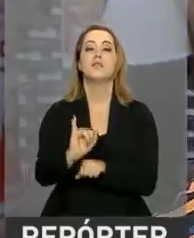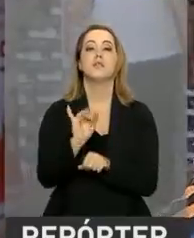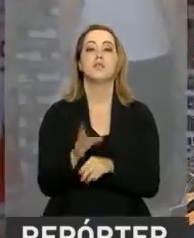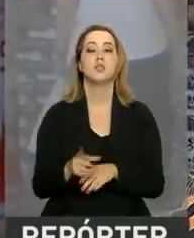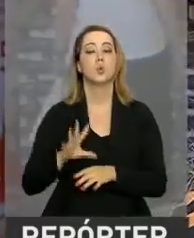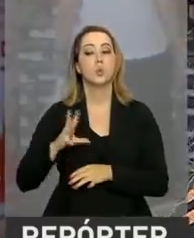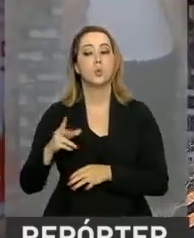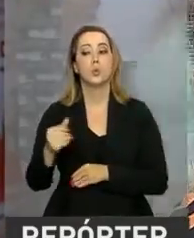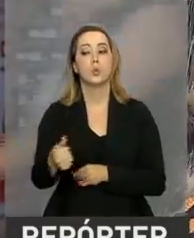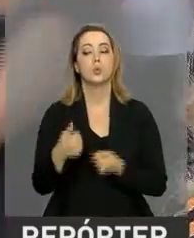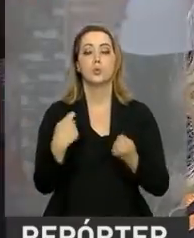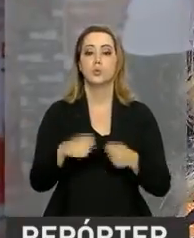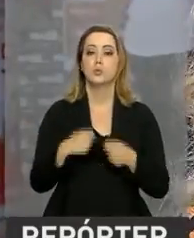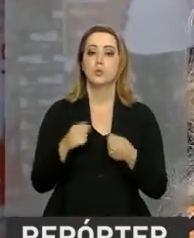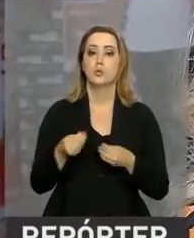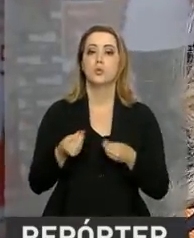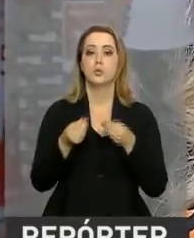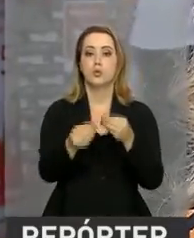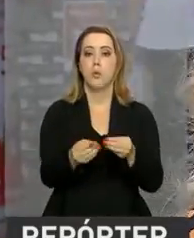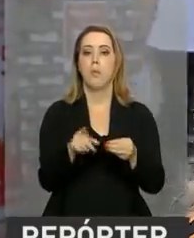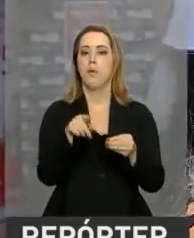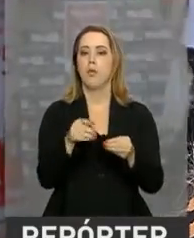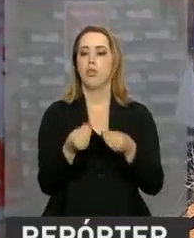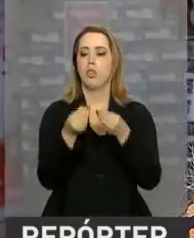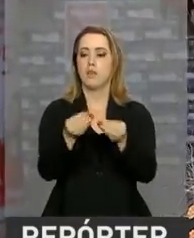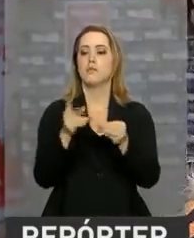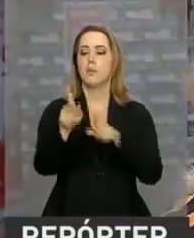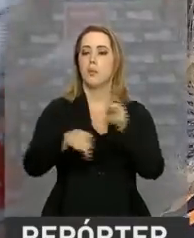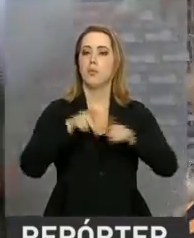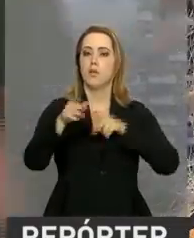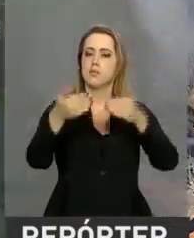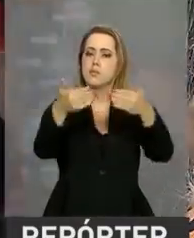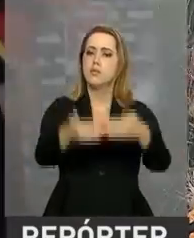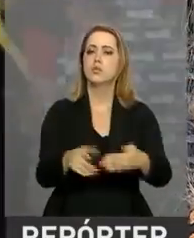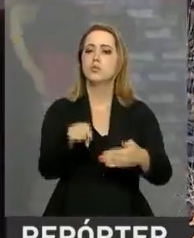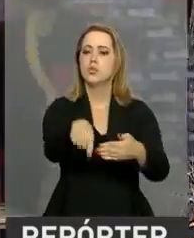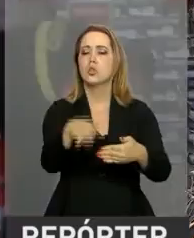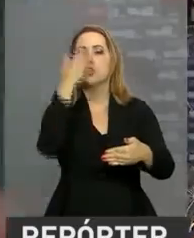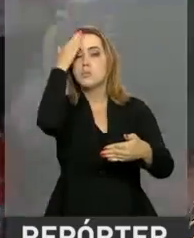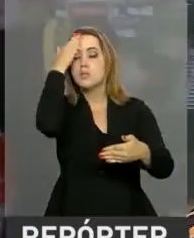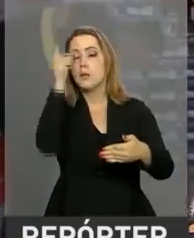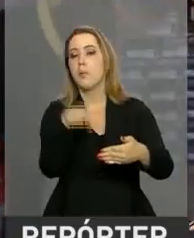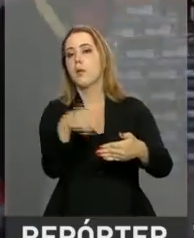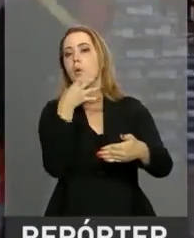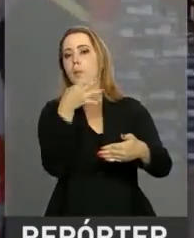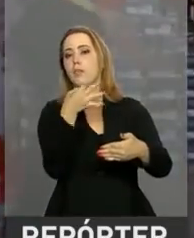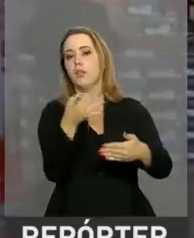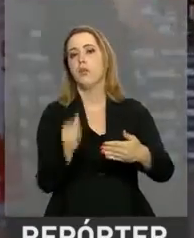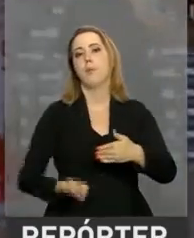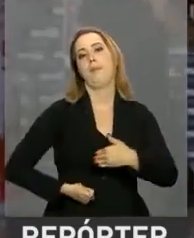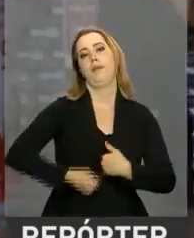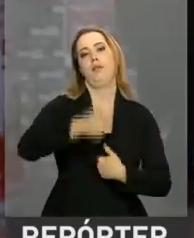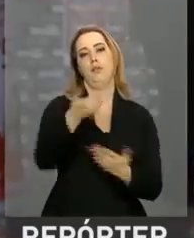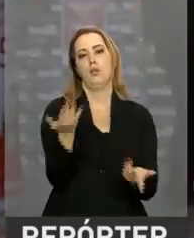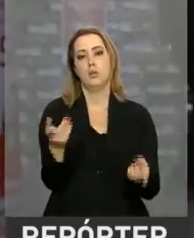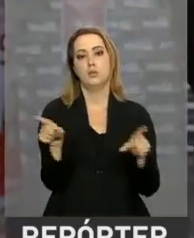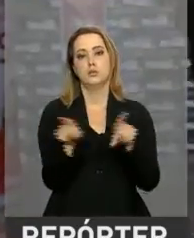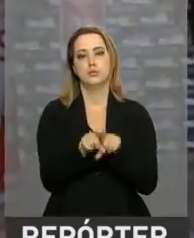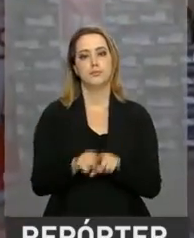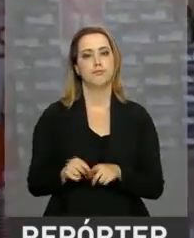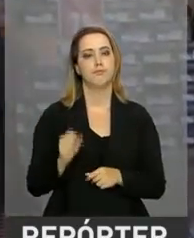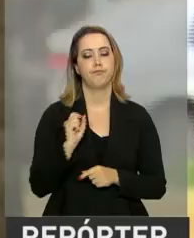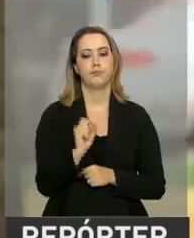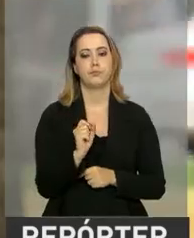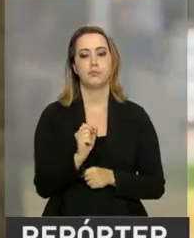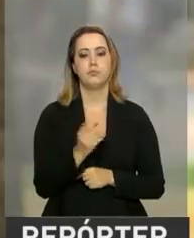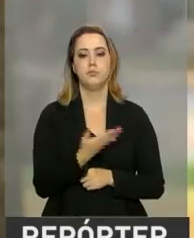tudo que tivesse o nosso país se colocasse a população na frente pra ouvir a população com certeza o nosso país seria muito